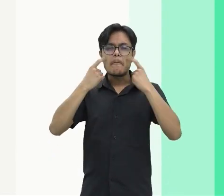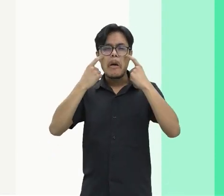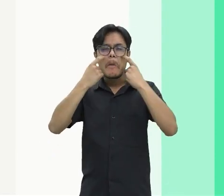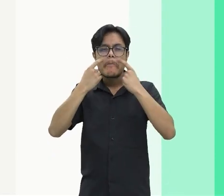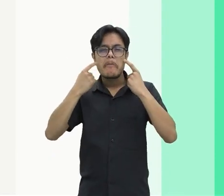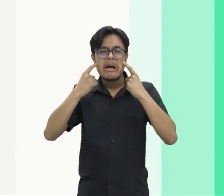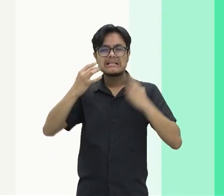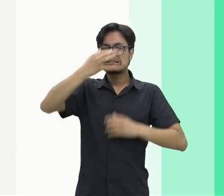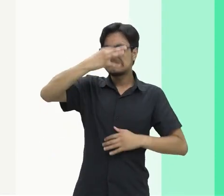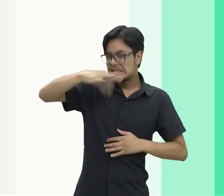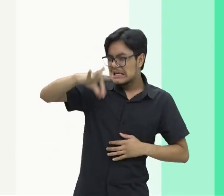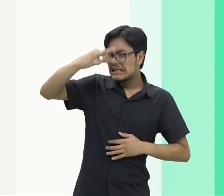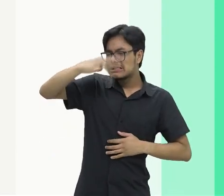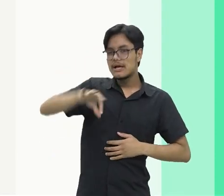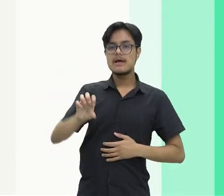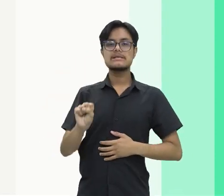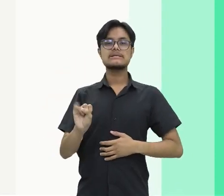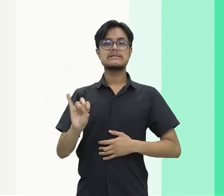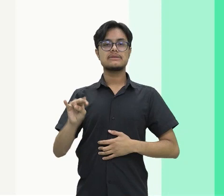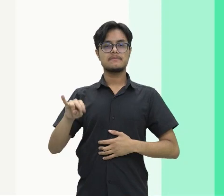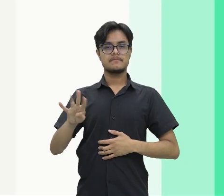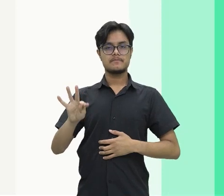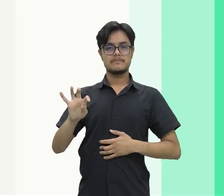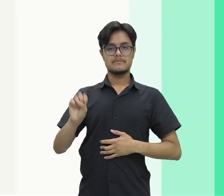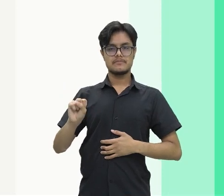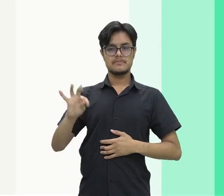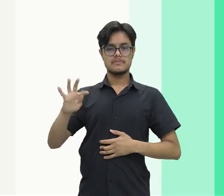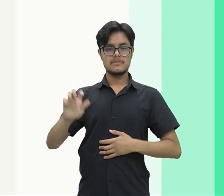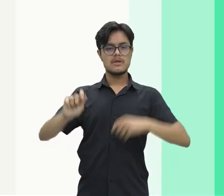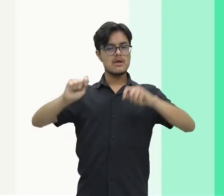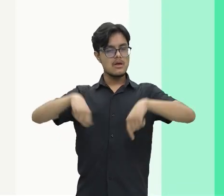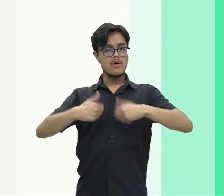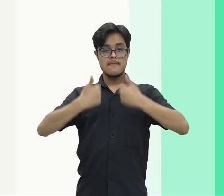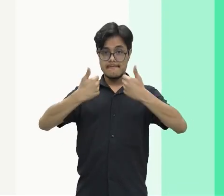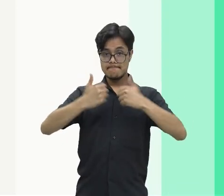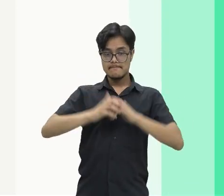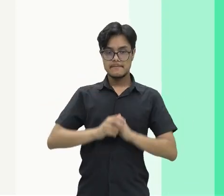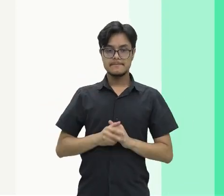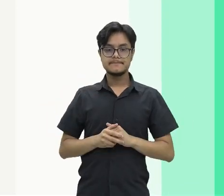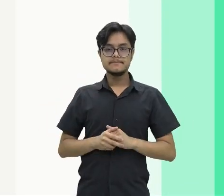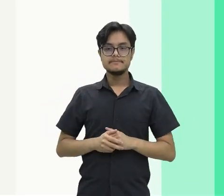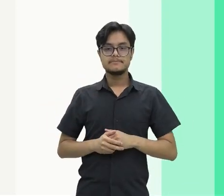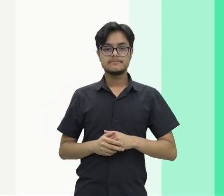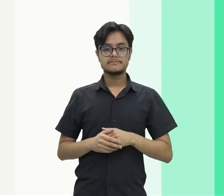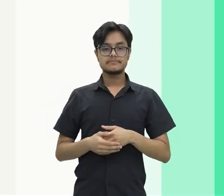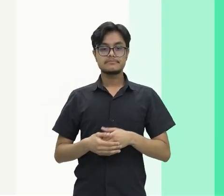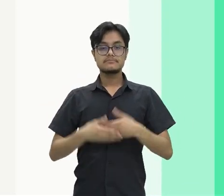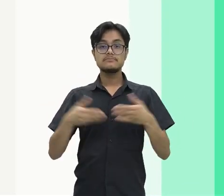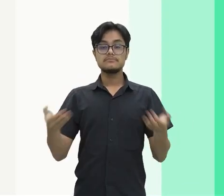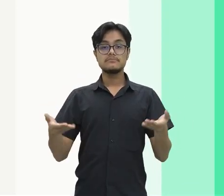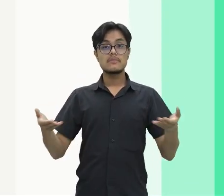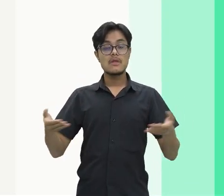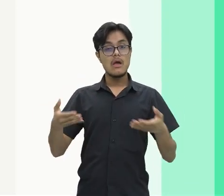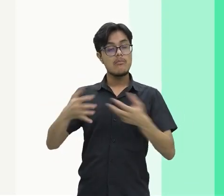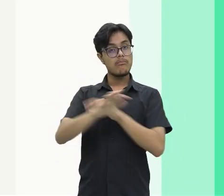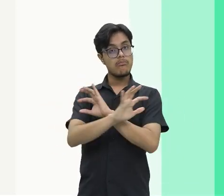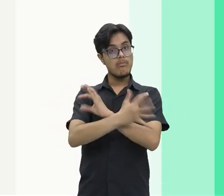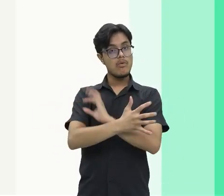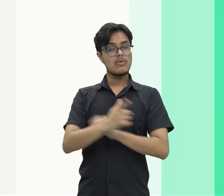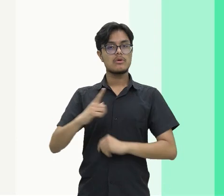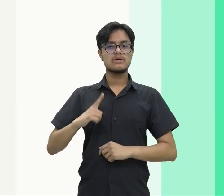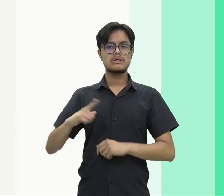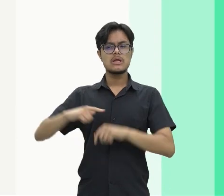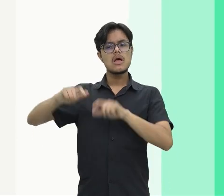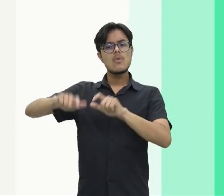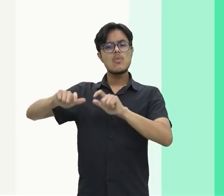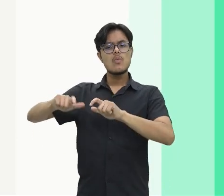cheios de secreção, por exemplo. Então é o que torna aqui os ossos um pouco mais leves, certo? E nessa região do osso esponjoso, a gente vai ter a